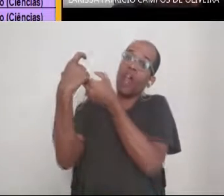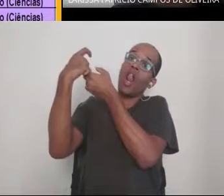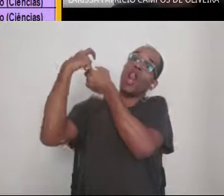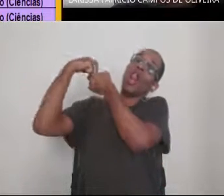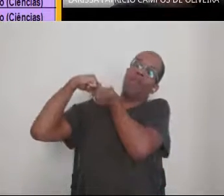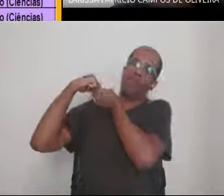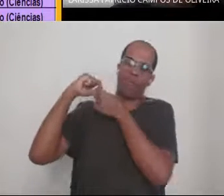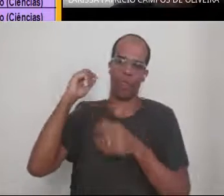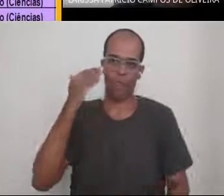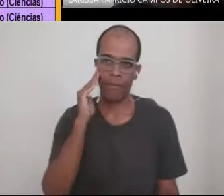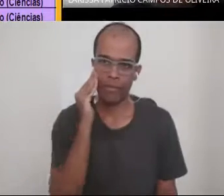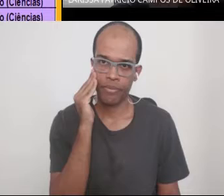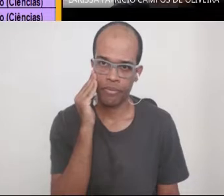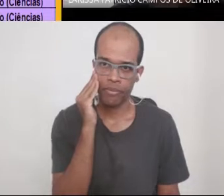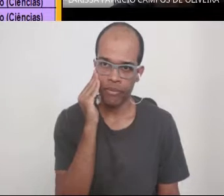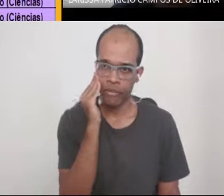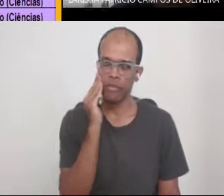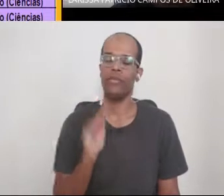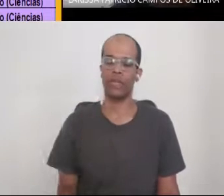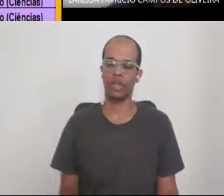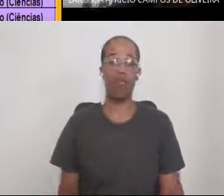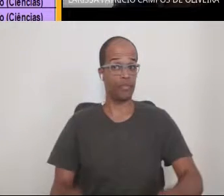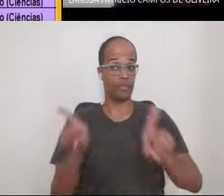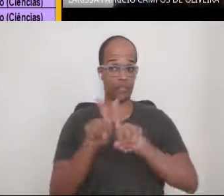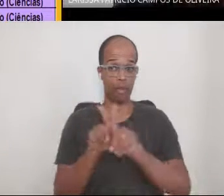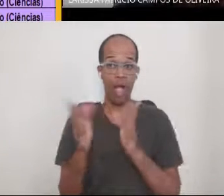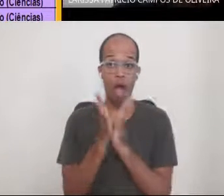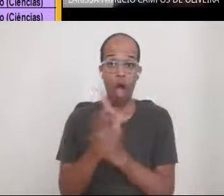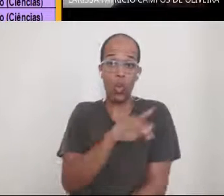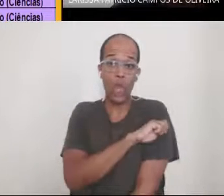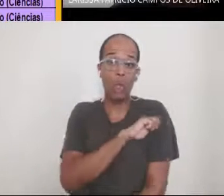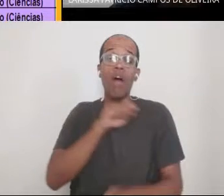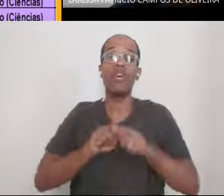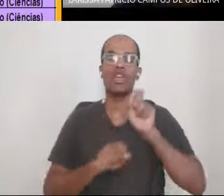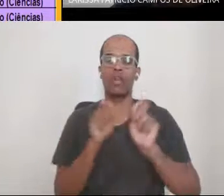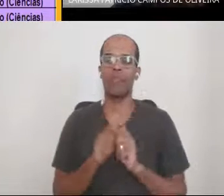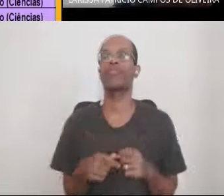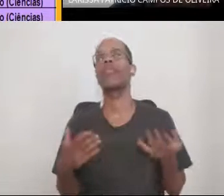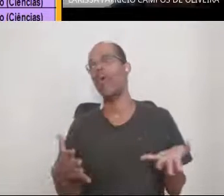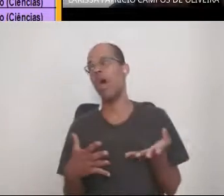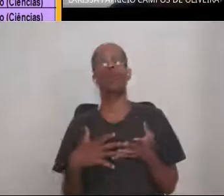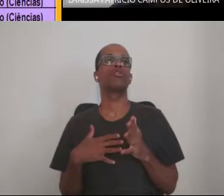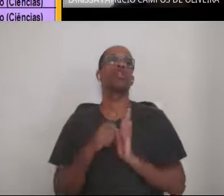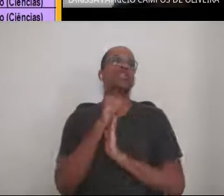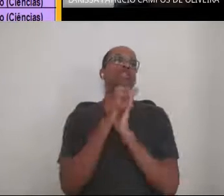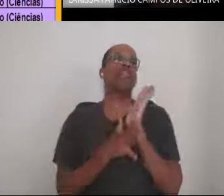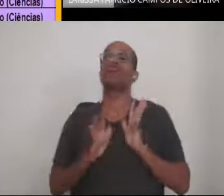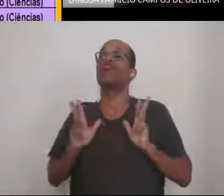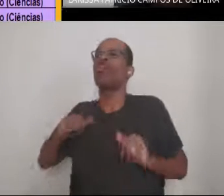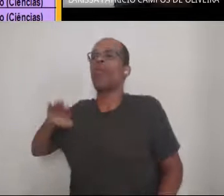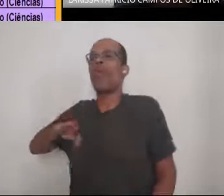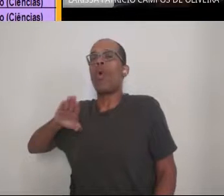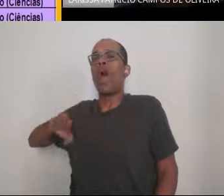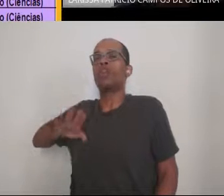não vai sair boa, né? E não vai dar certo. E outra coisa que tem aluno fazendo também. Eu vou fazer todas as atividades de